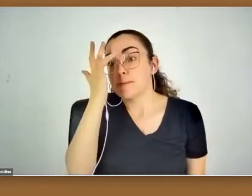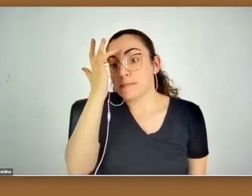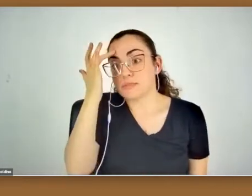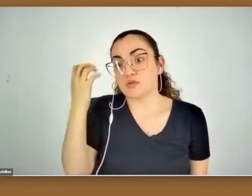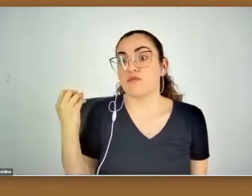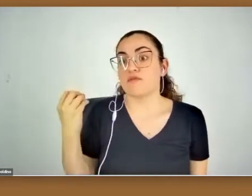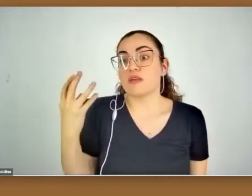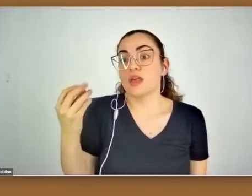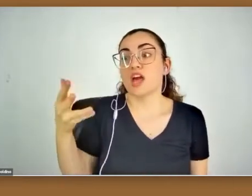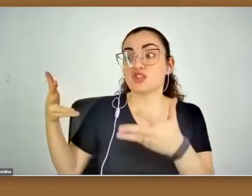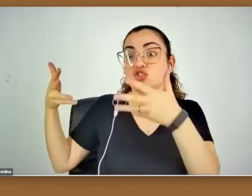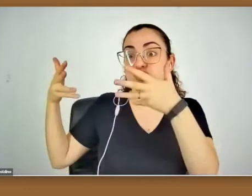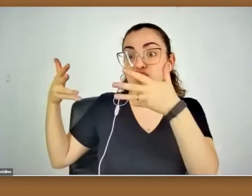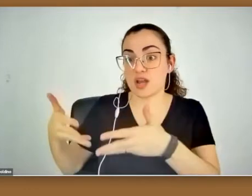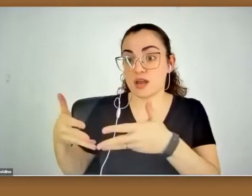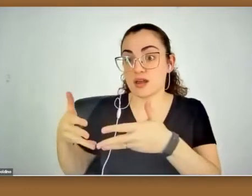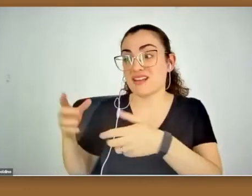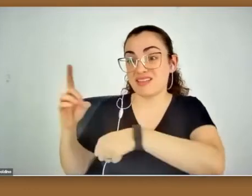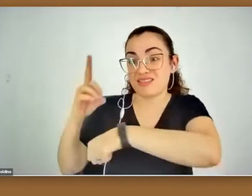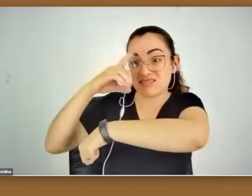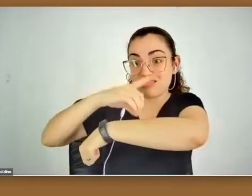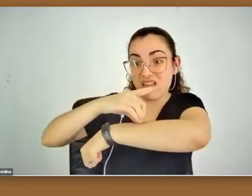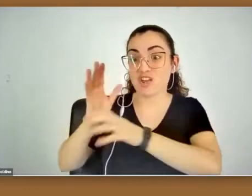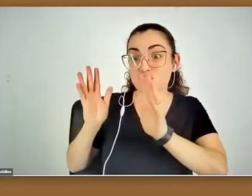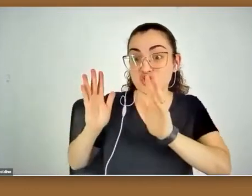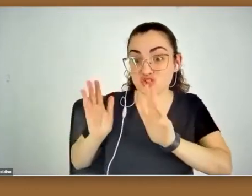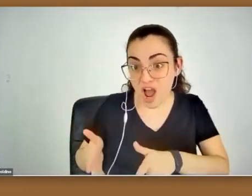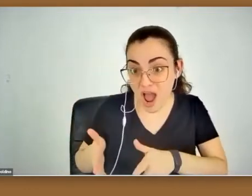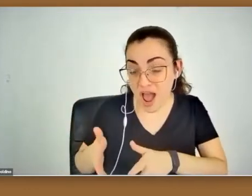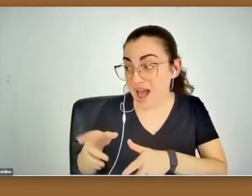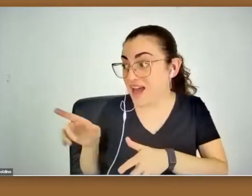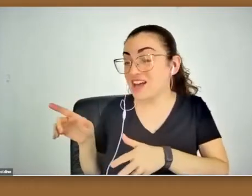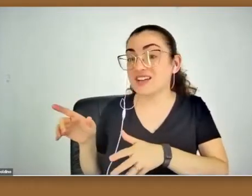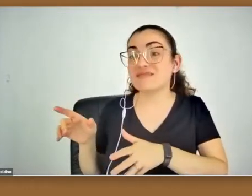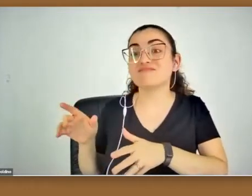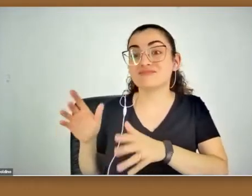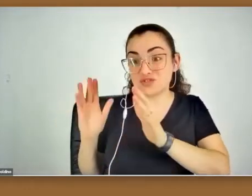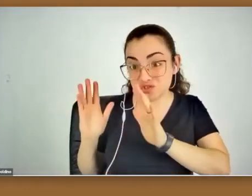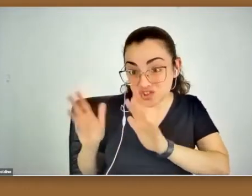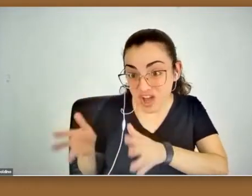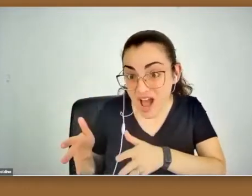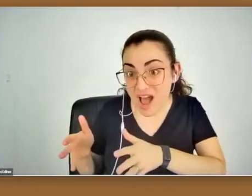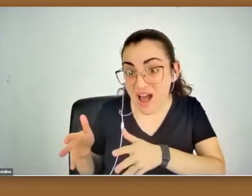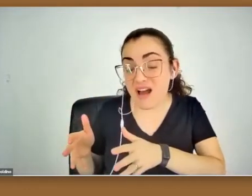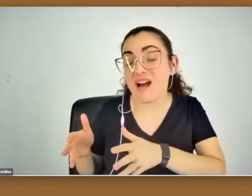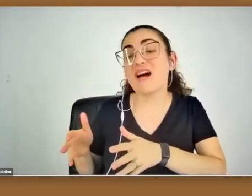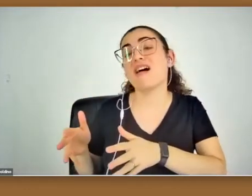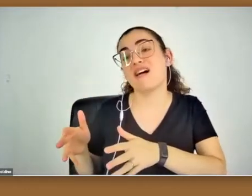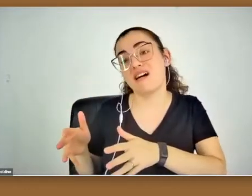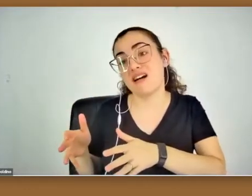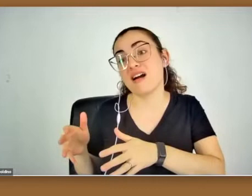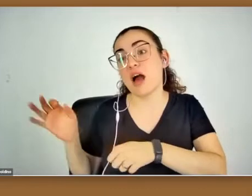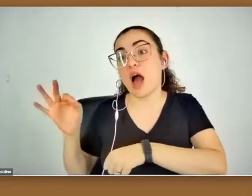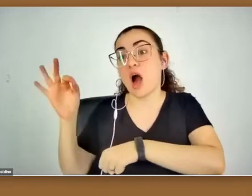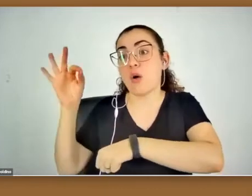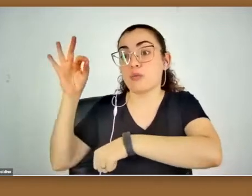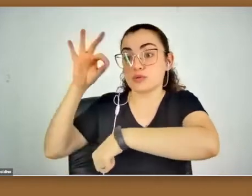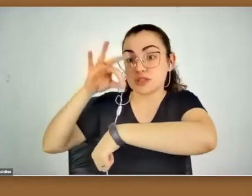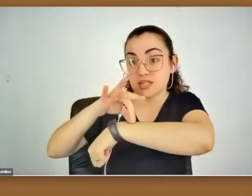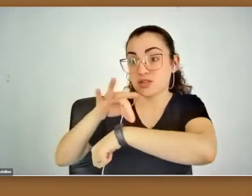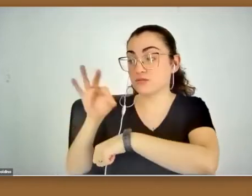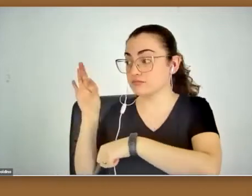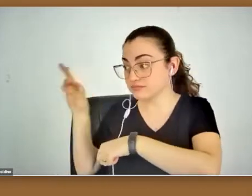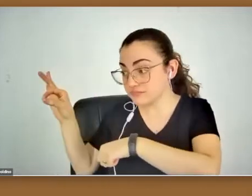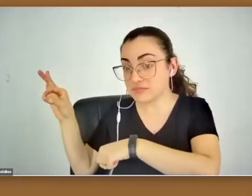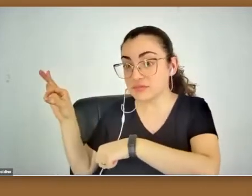com dengue, o mosquito ele pica a pessoa e pica outra pessoa, né, ele pode transmitir a doença num novo local em que não